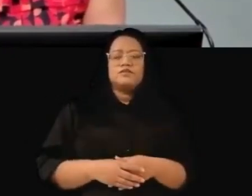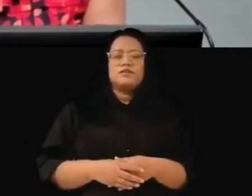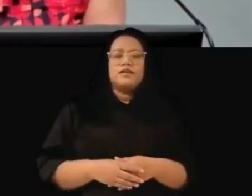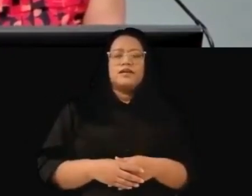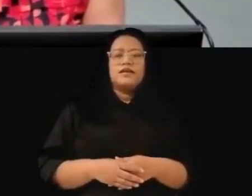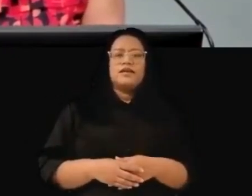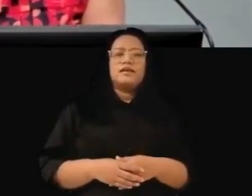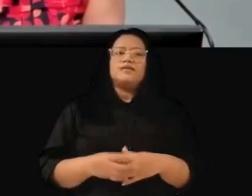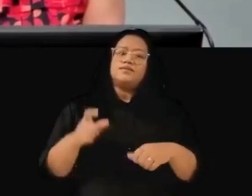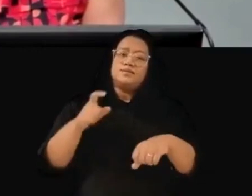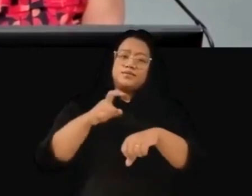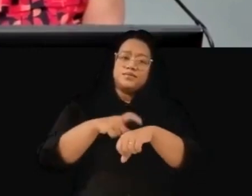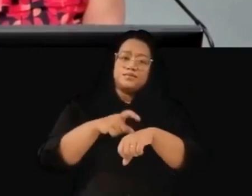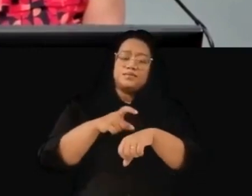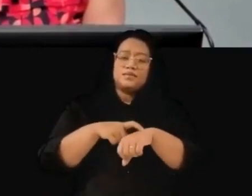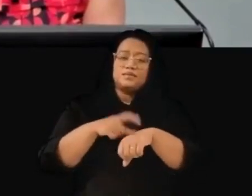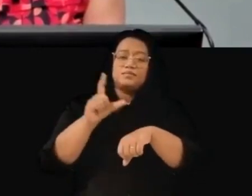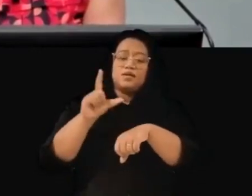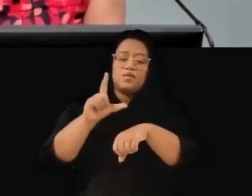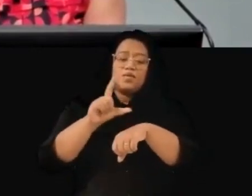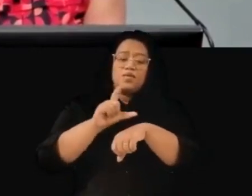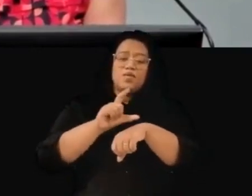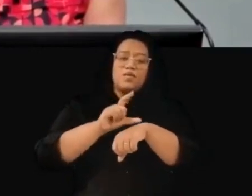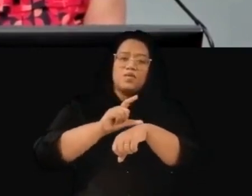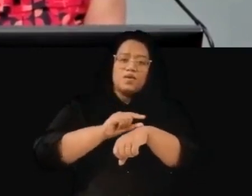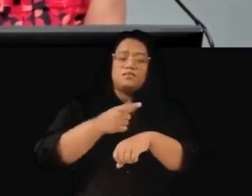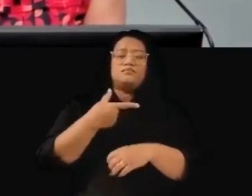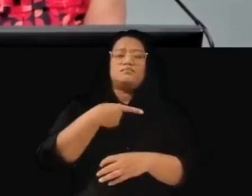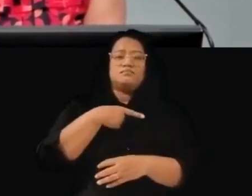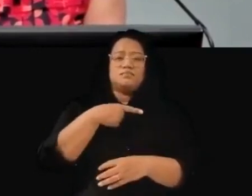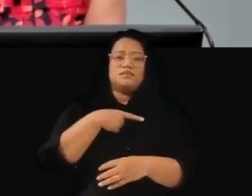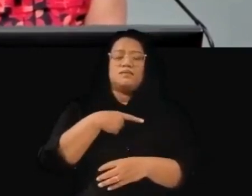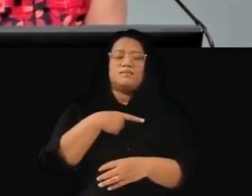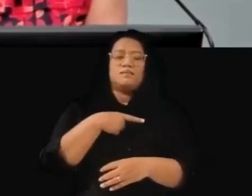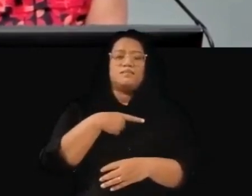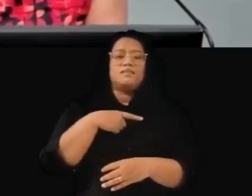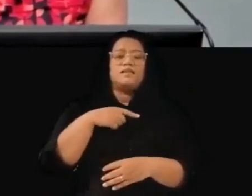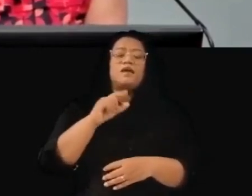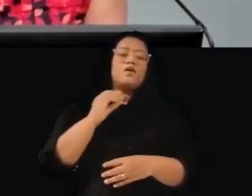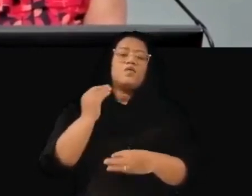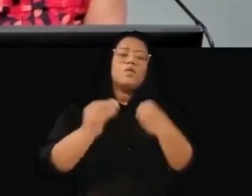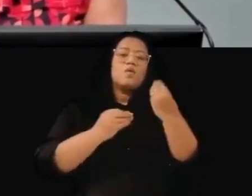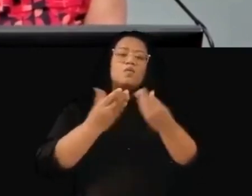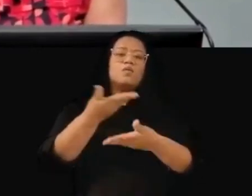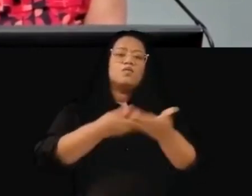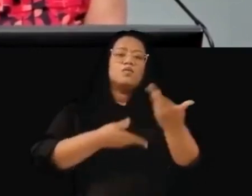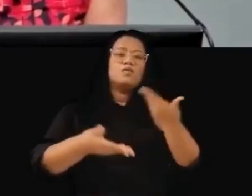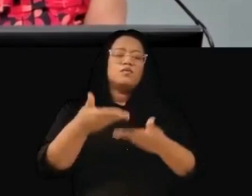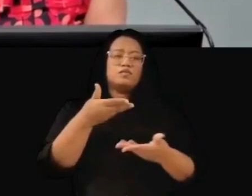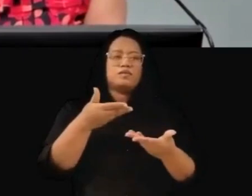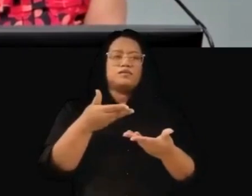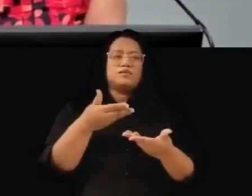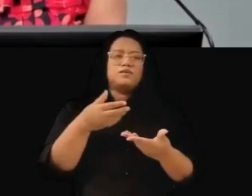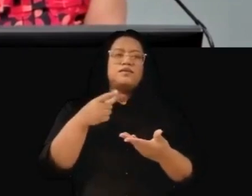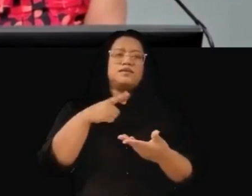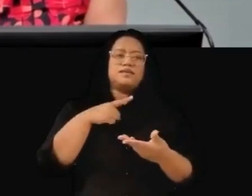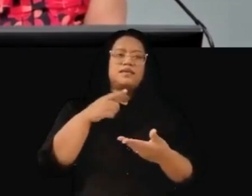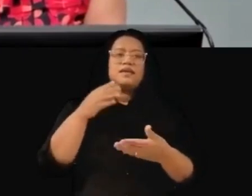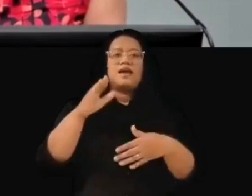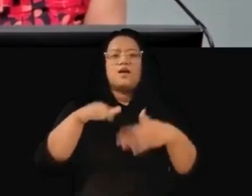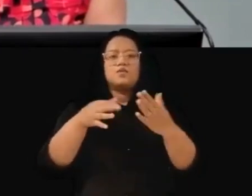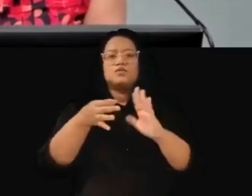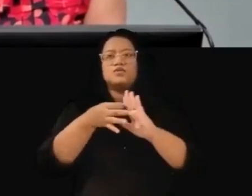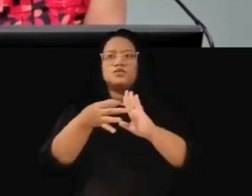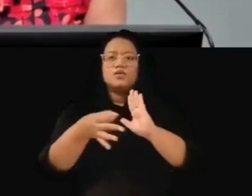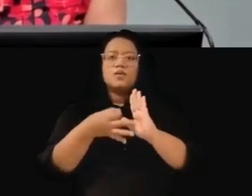cada vez menor. E uma maneira de colaboração, que eu já fui, inclusive, às vezes convidado para opinar, outras vezes